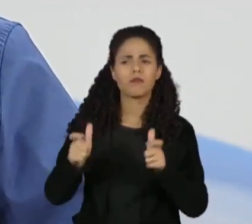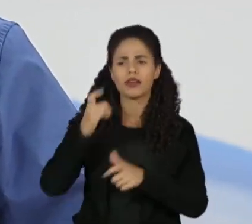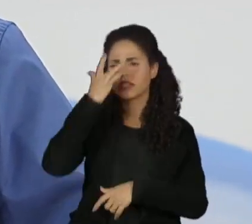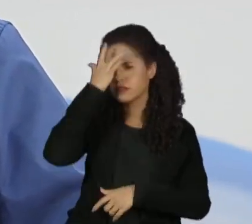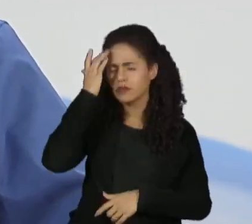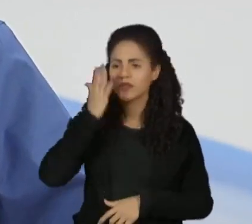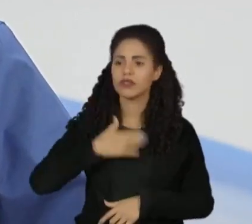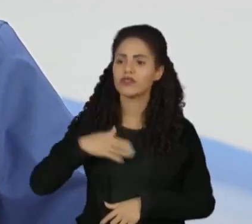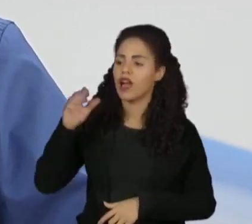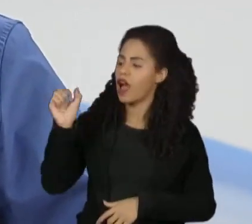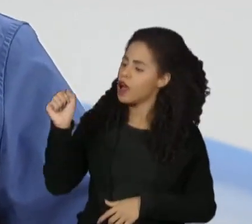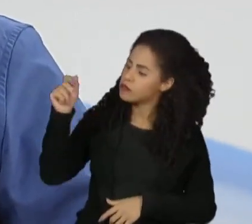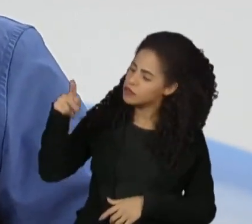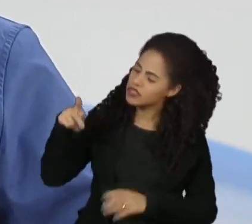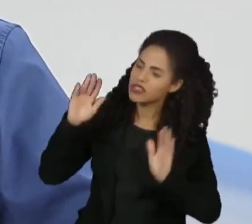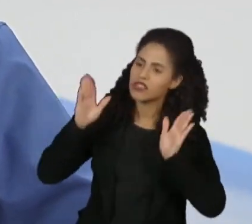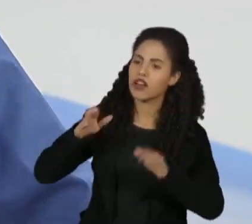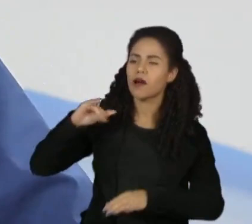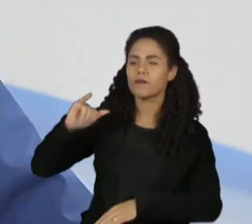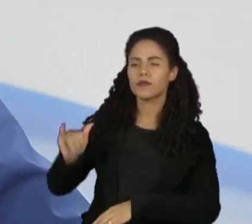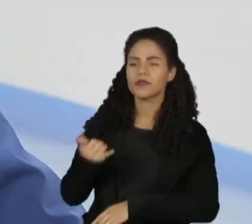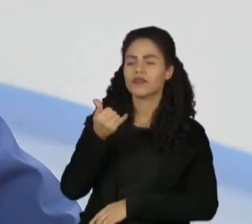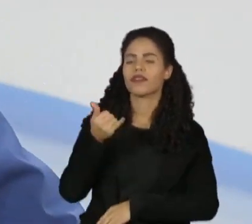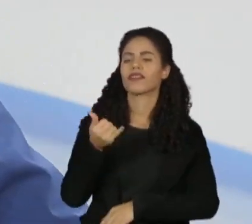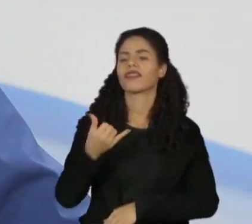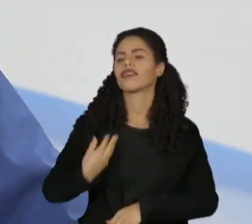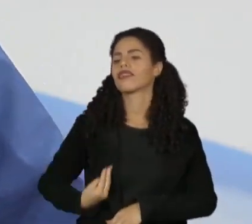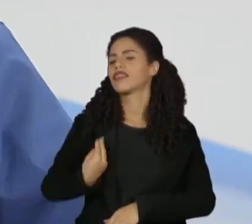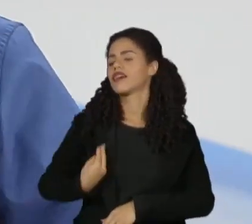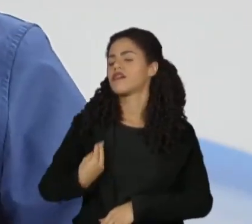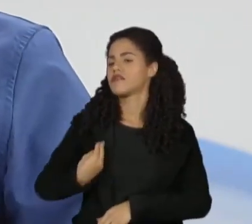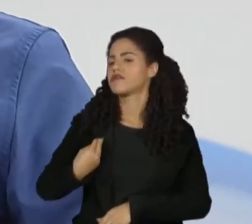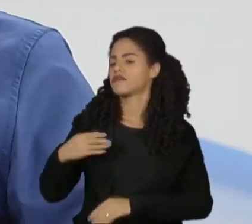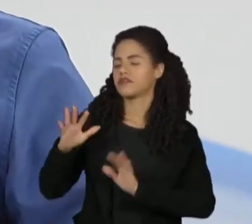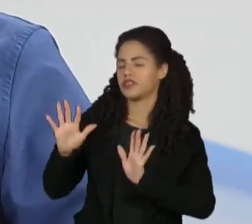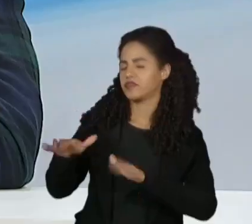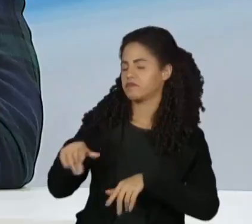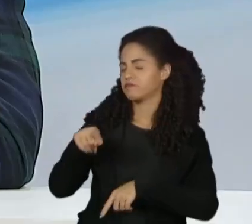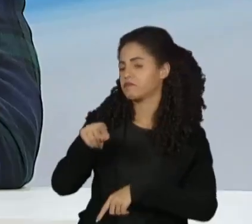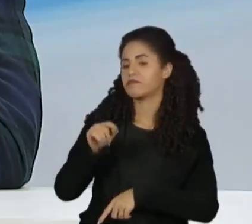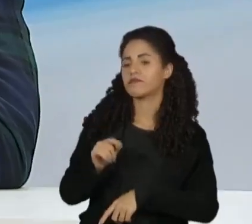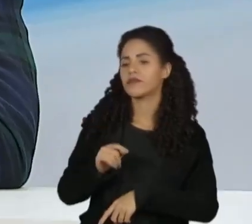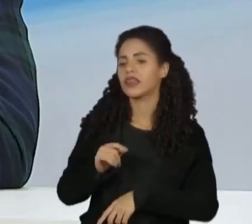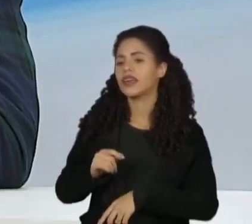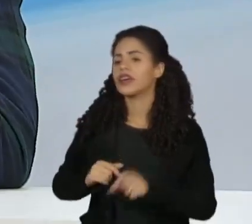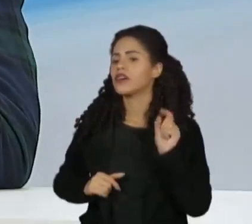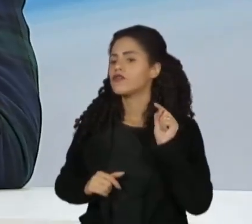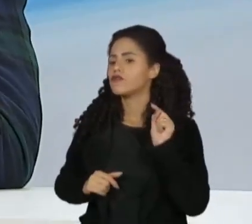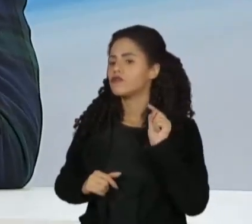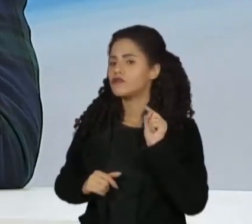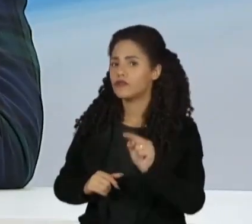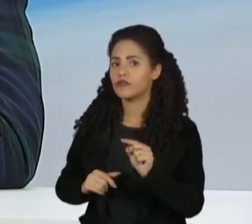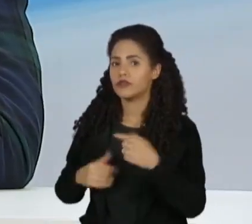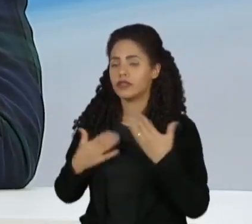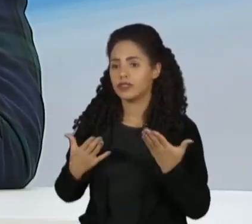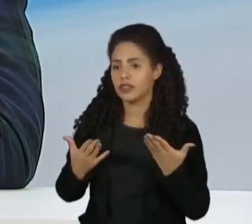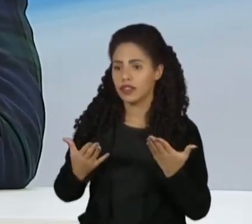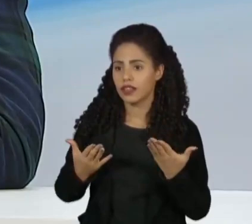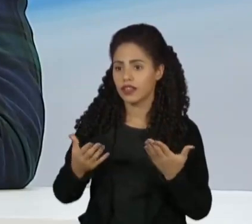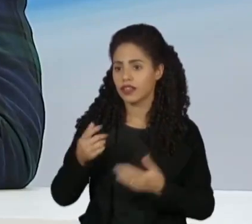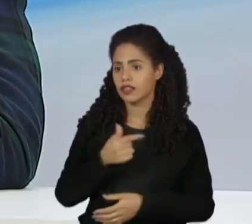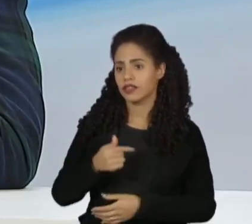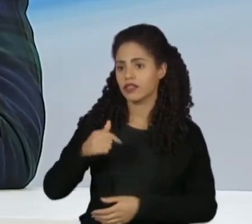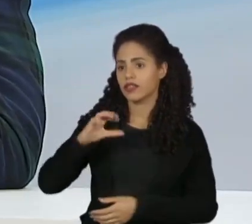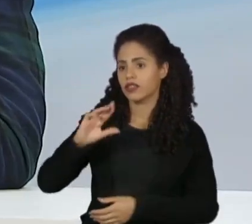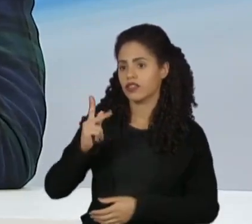gostaria de est aposentada em casa desencanado da vida né mas essa semana o Chico boar